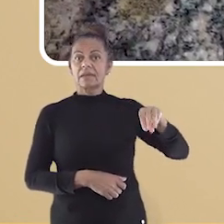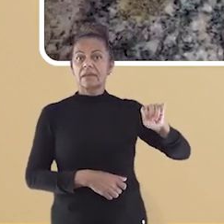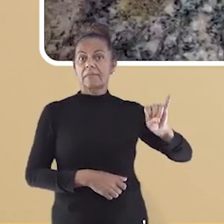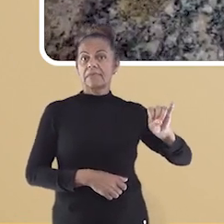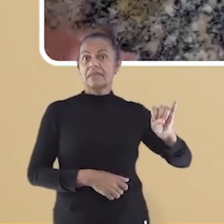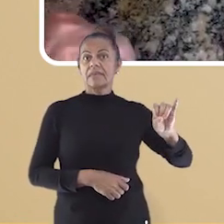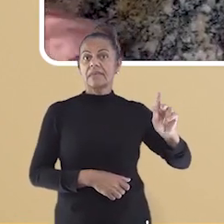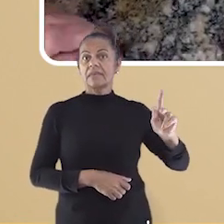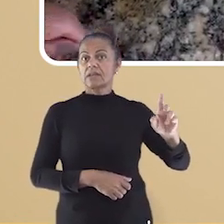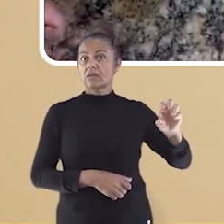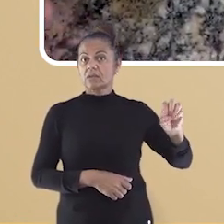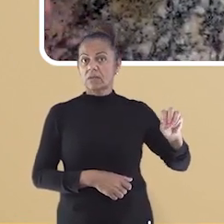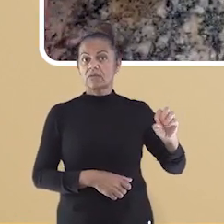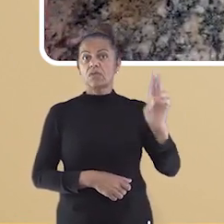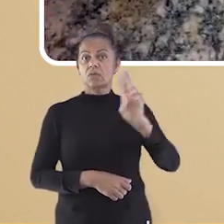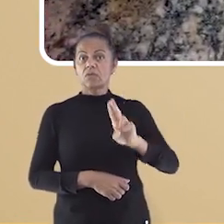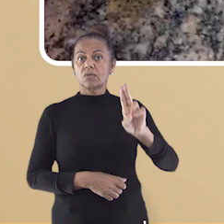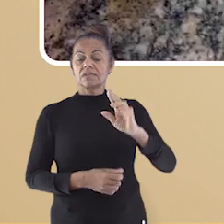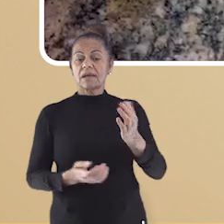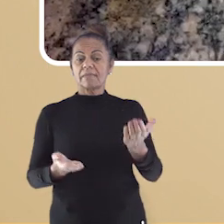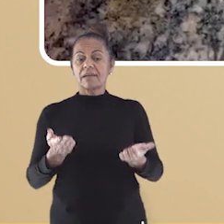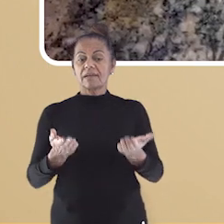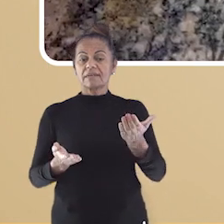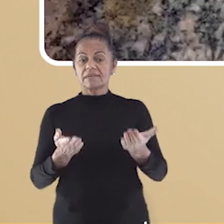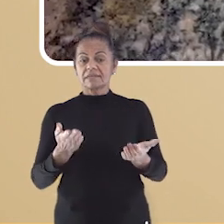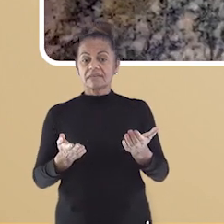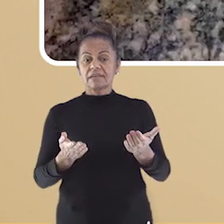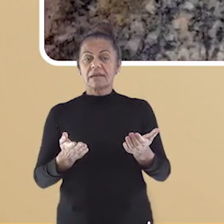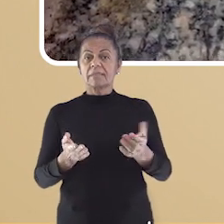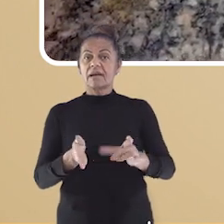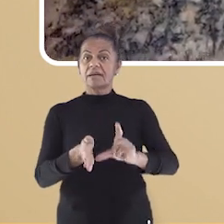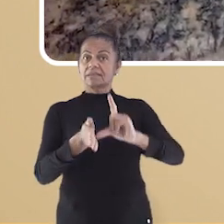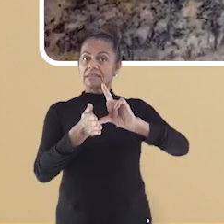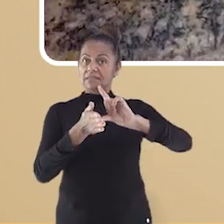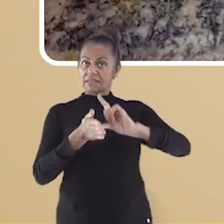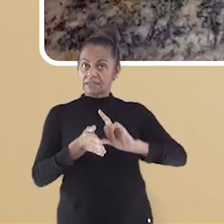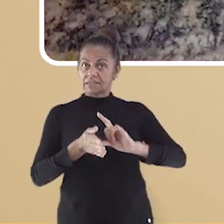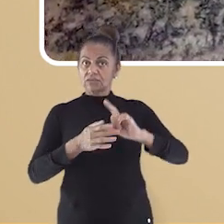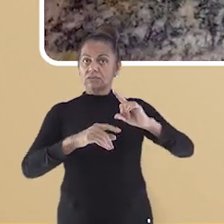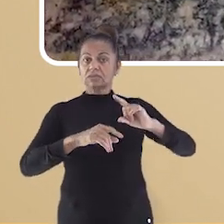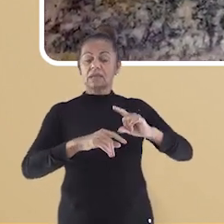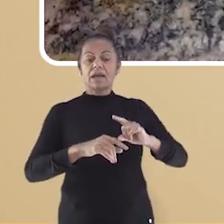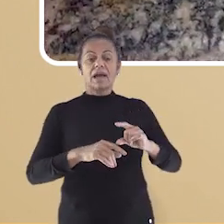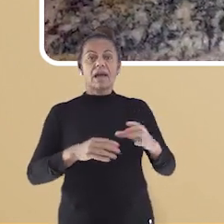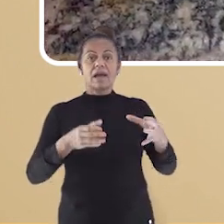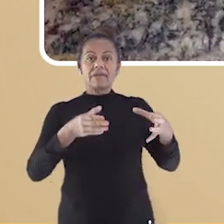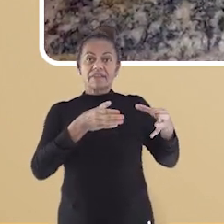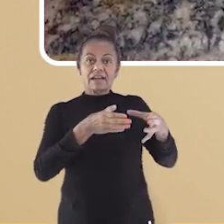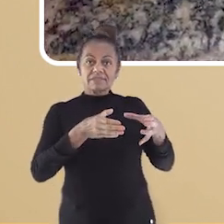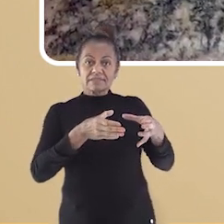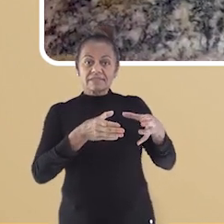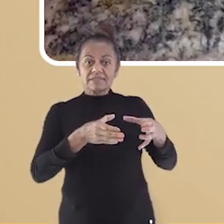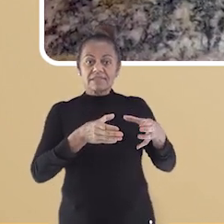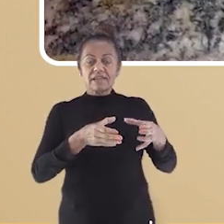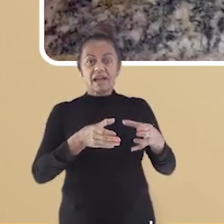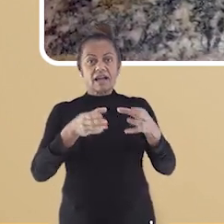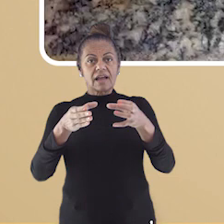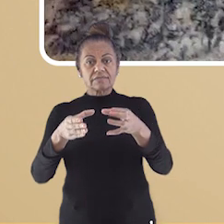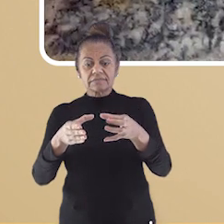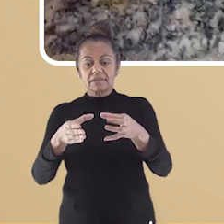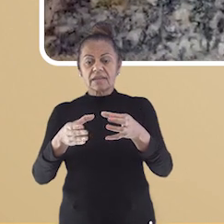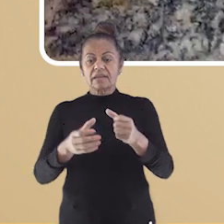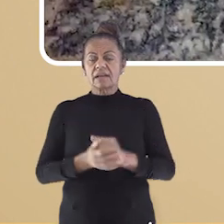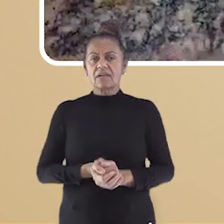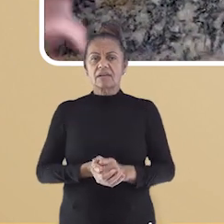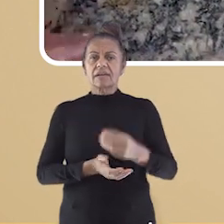na balança. Eu vou usar essa vasilha. Só que eu preciso pesar essa vasilha para descontar o peso. Essa